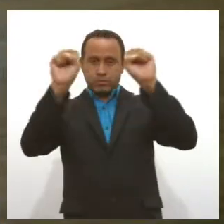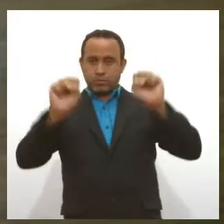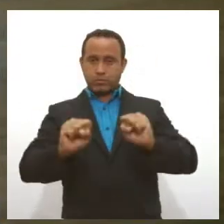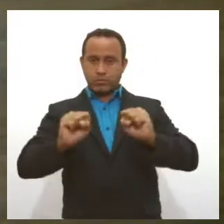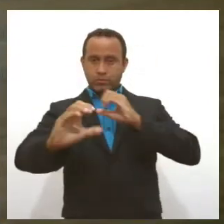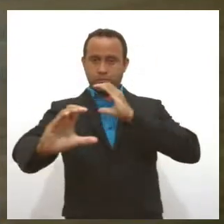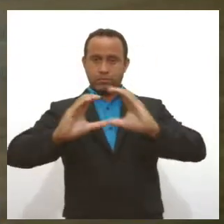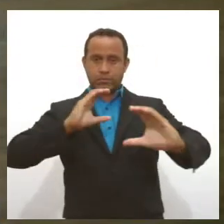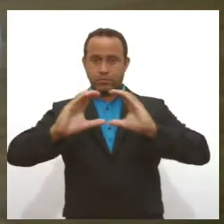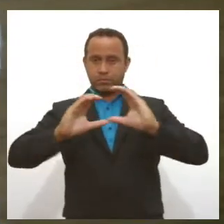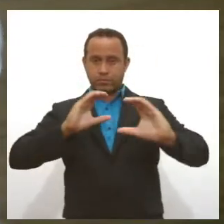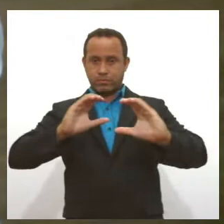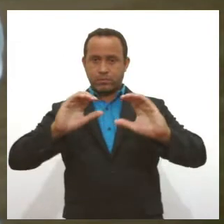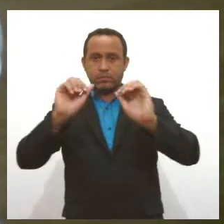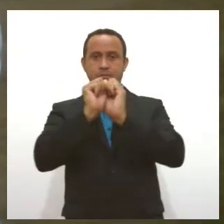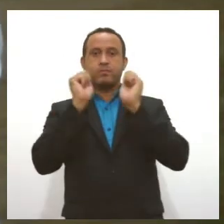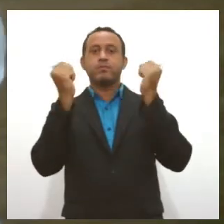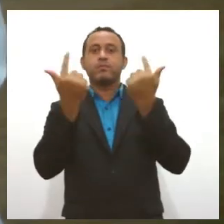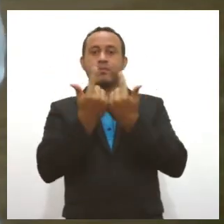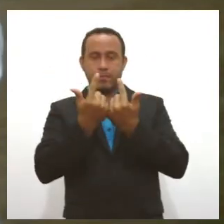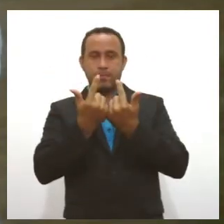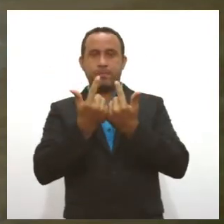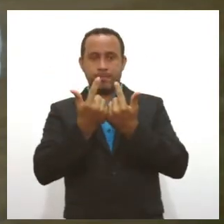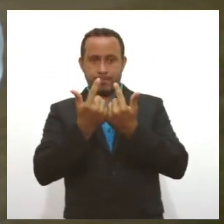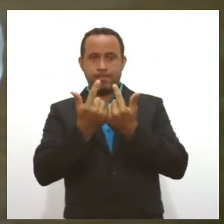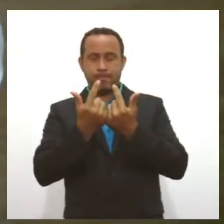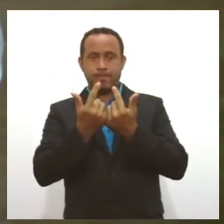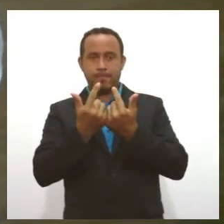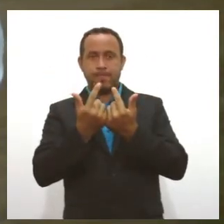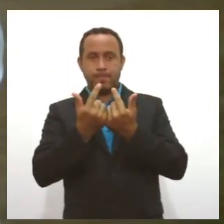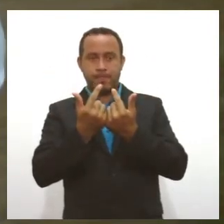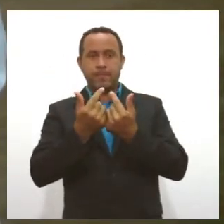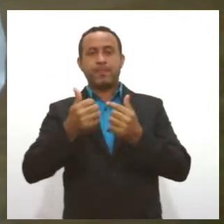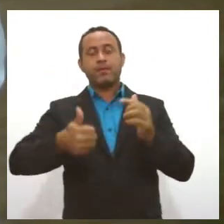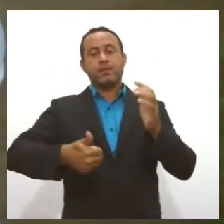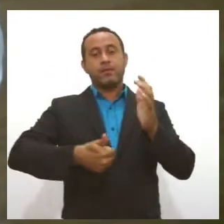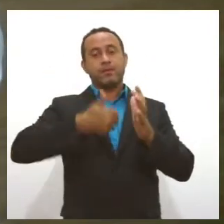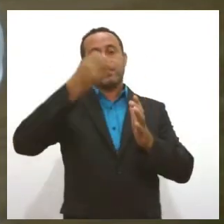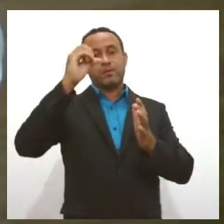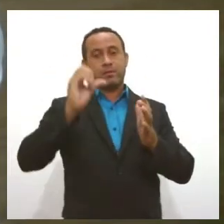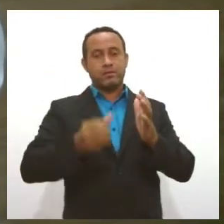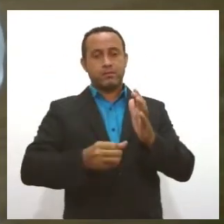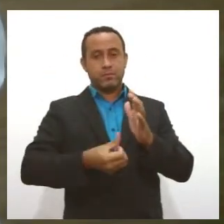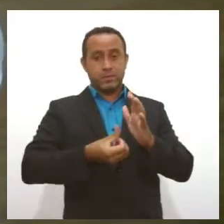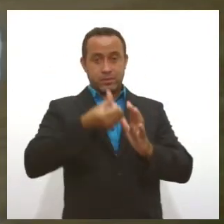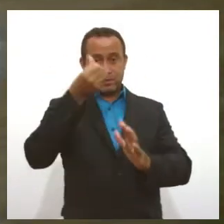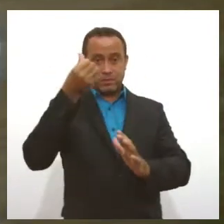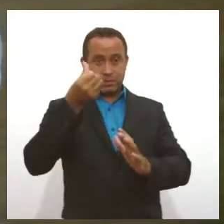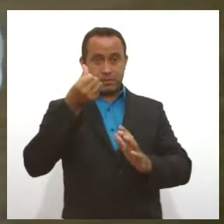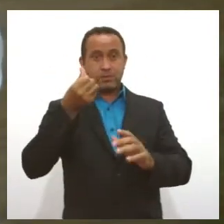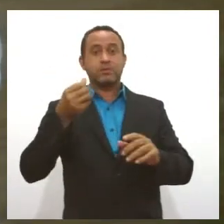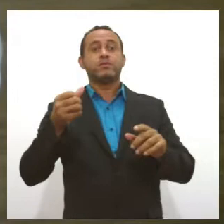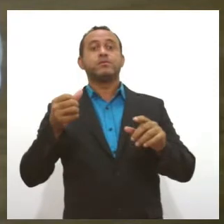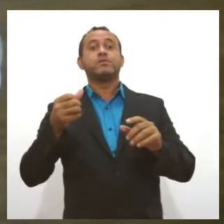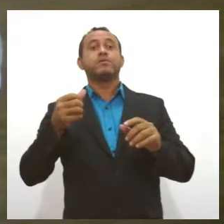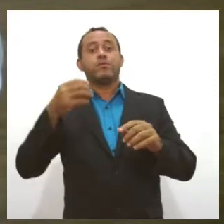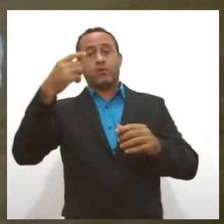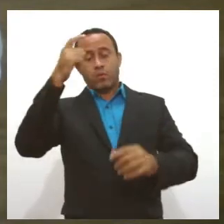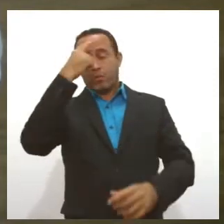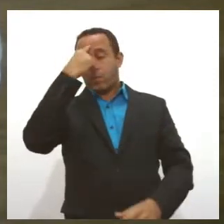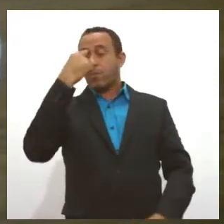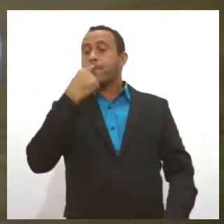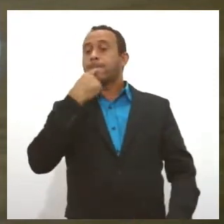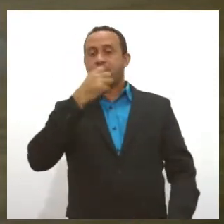Casa Legislativa, ela traz aí nessa 16ª edição o papel, o perfil do prefeito,